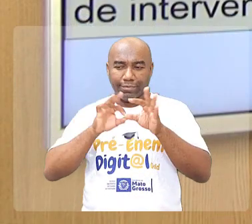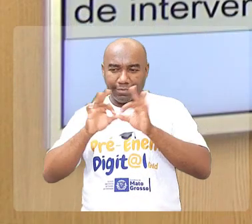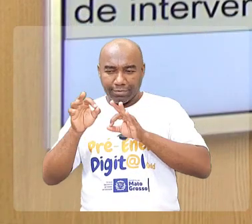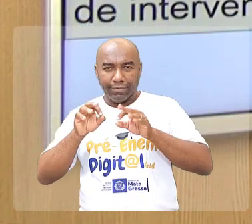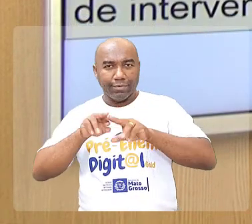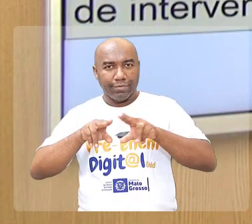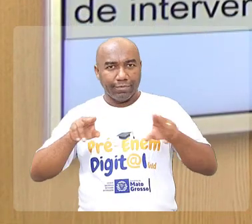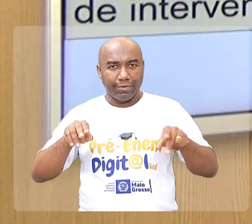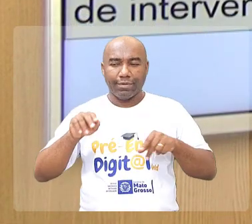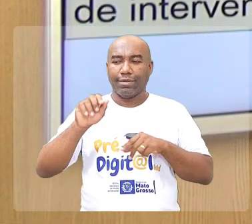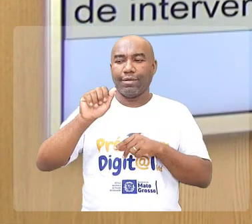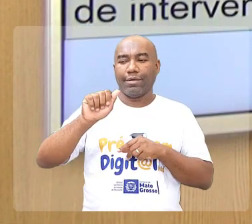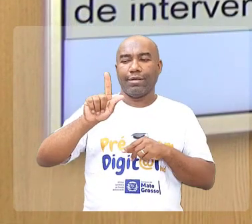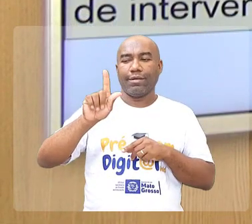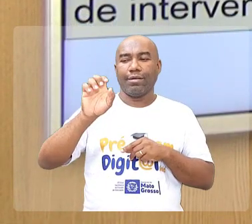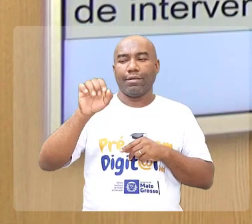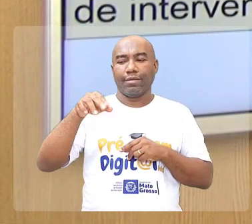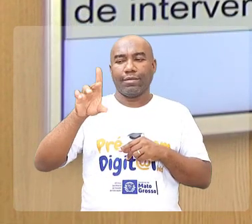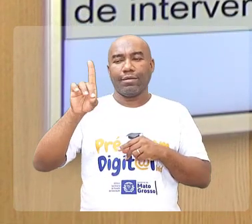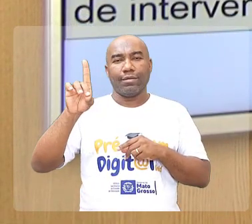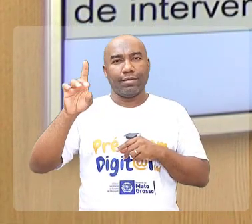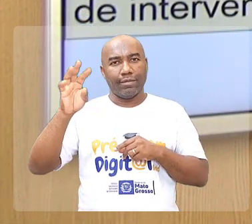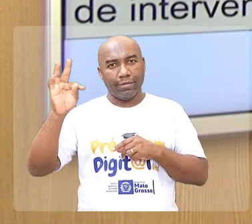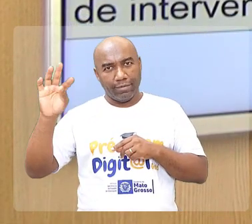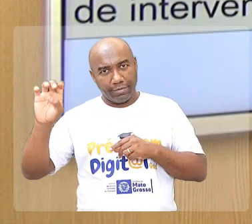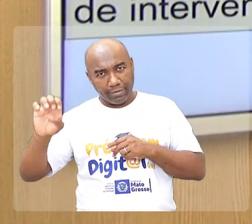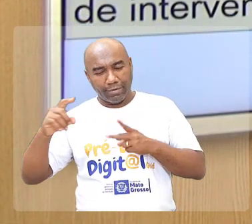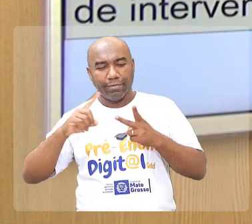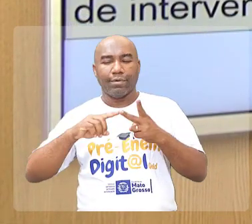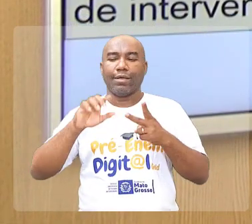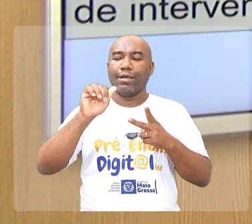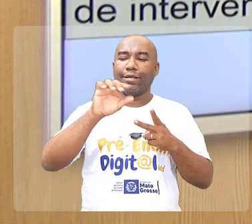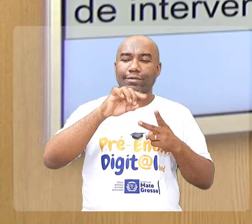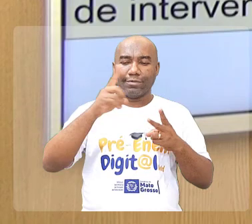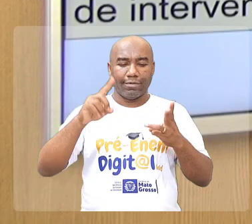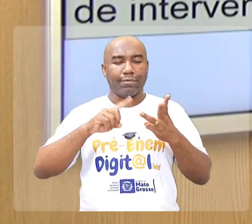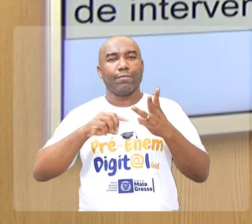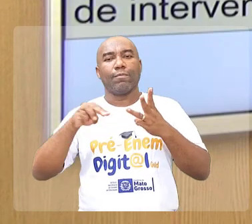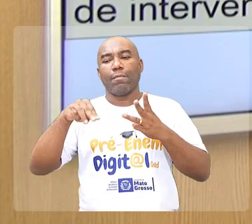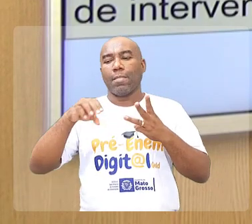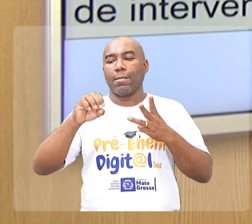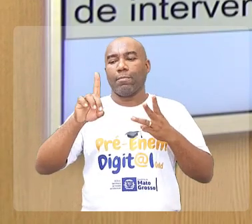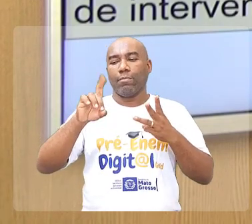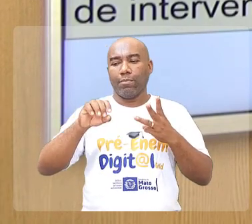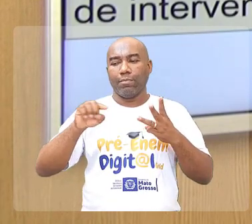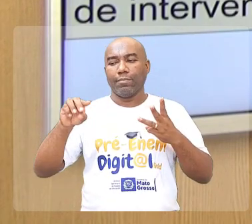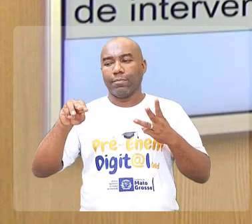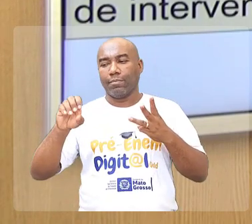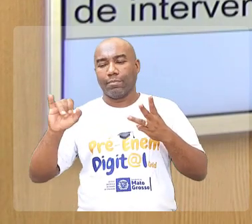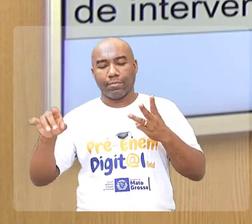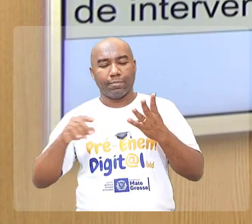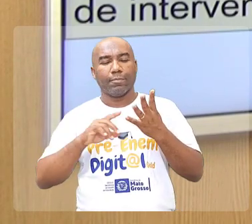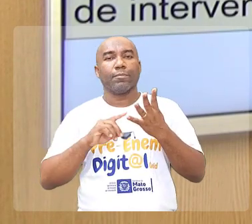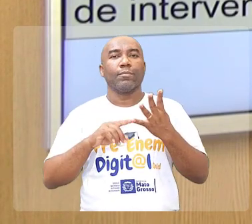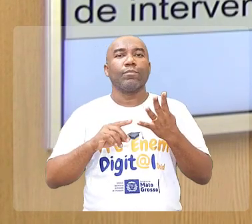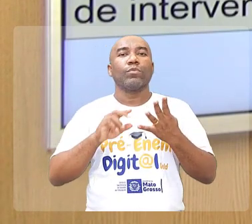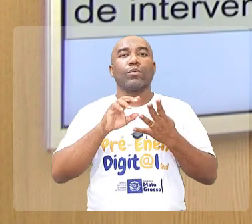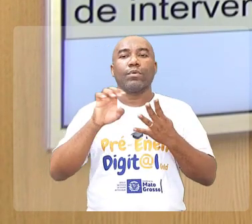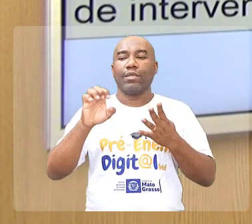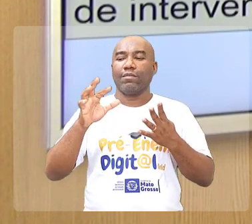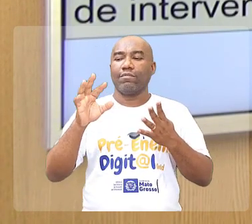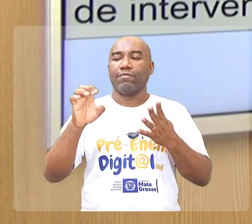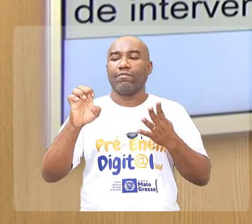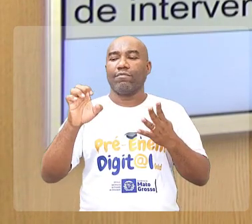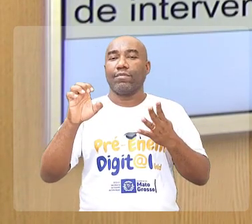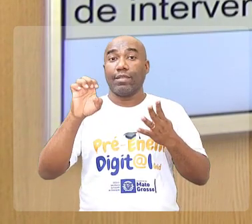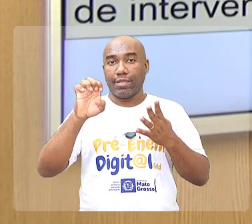detalhar agente, ação, modo, meio e efeito. Agora, é muito